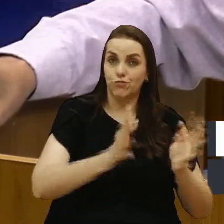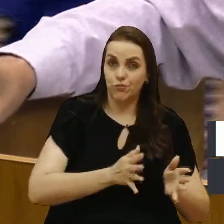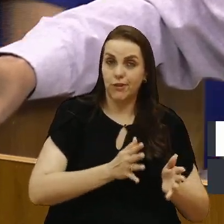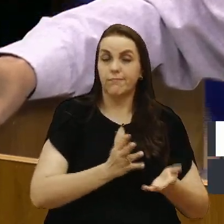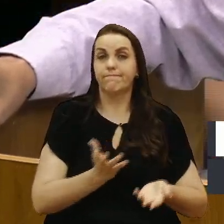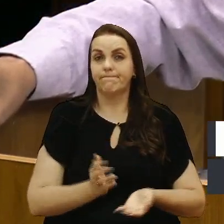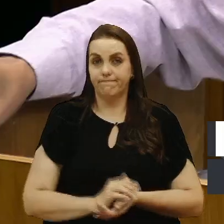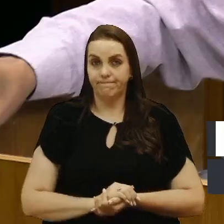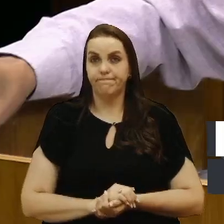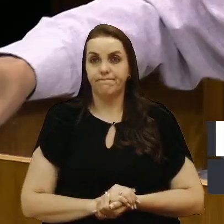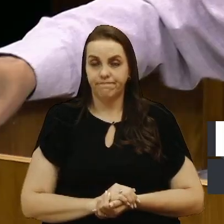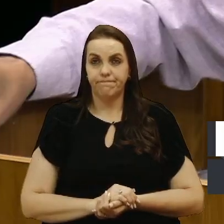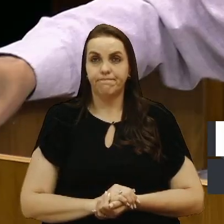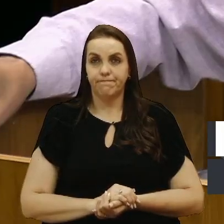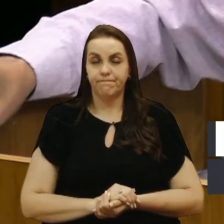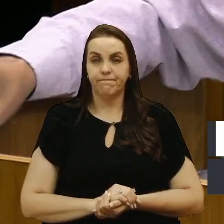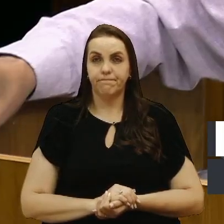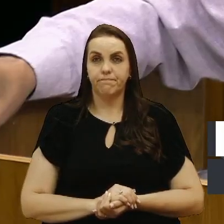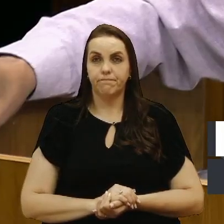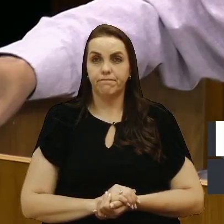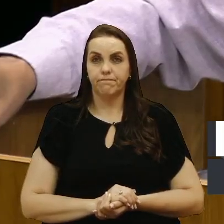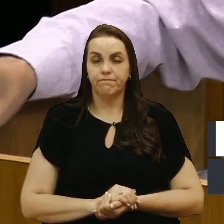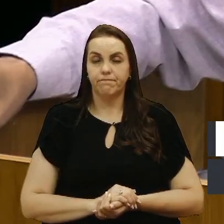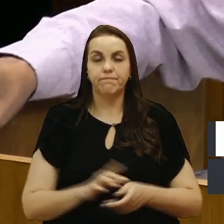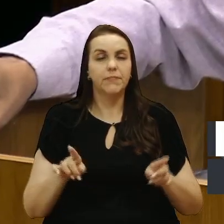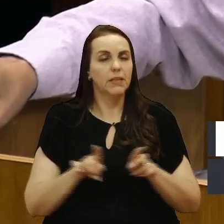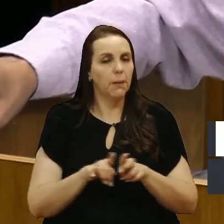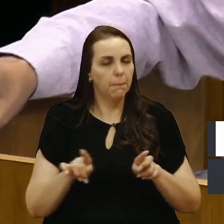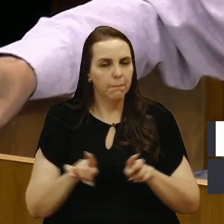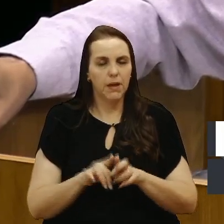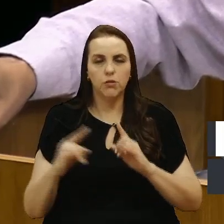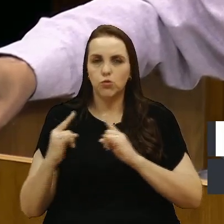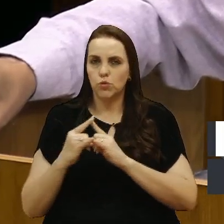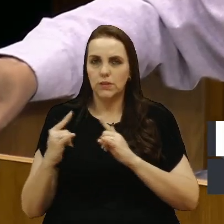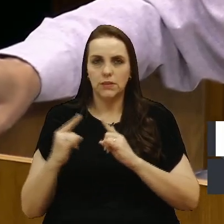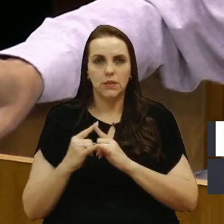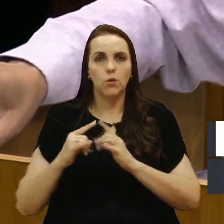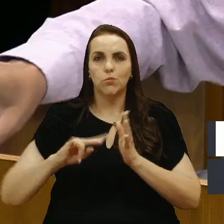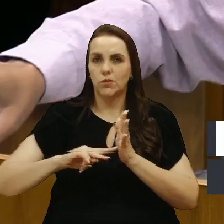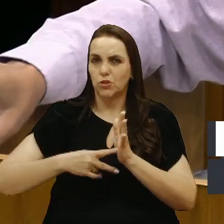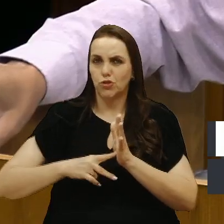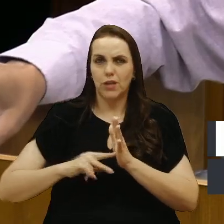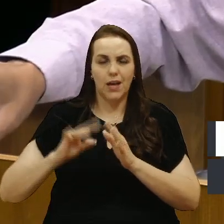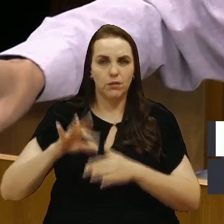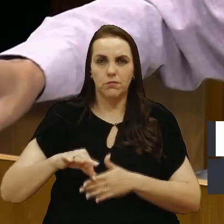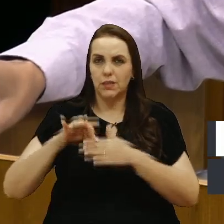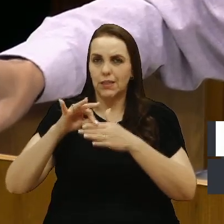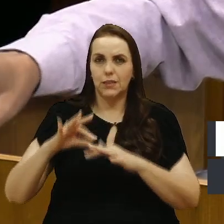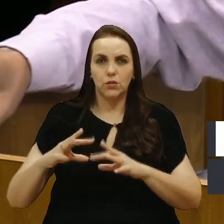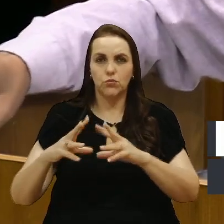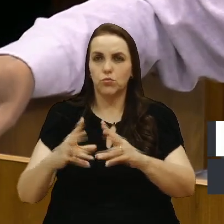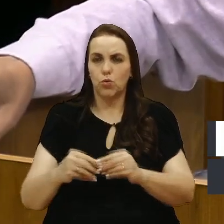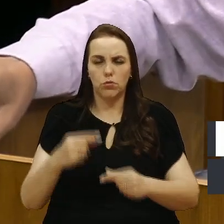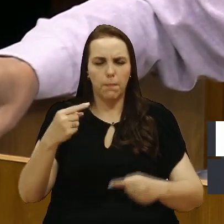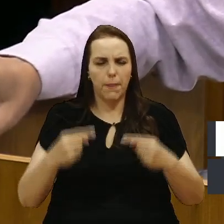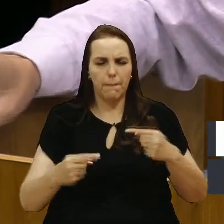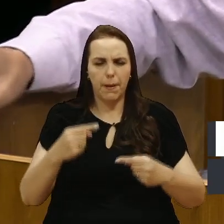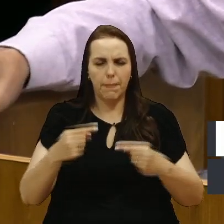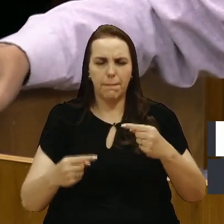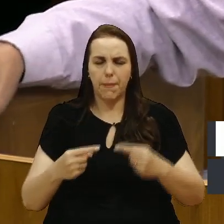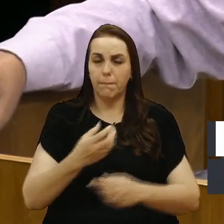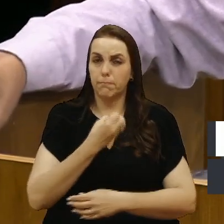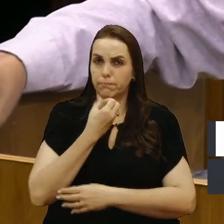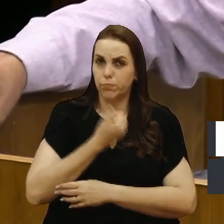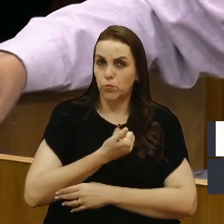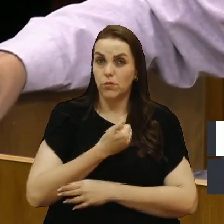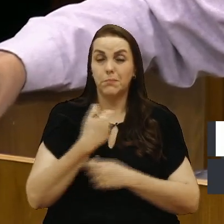trabalhadores, com as entidades patronais, foi um debate muito bem qualificado, um debate muito bom, onde